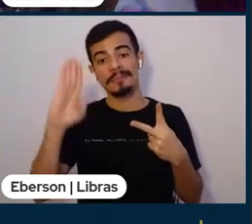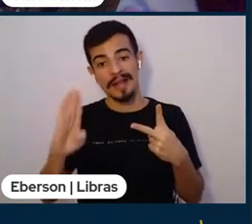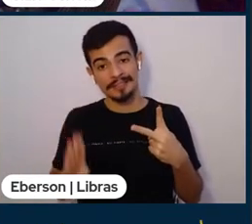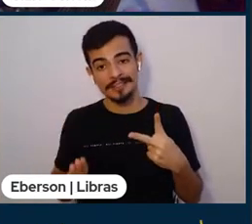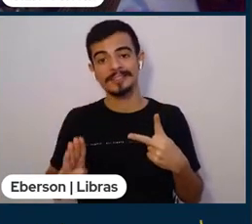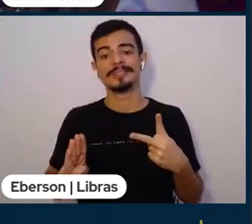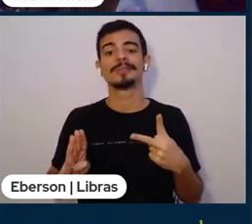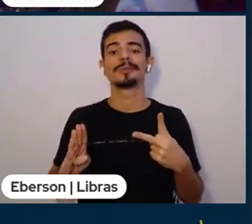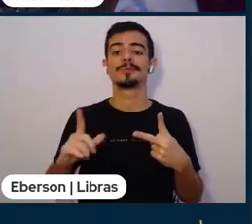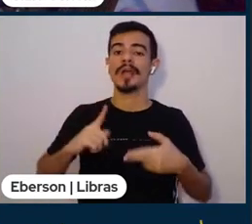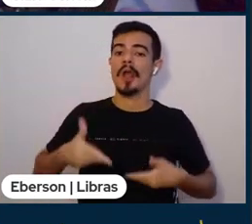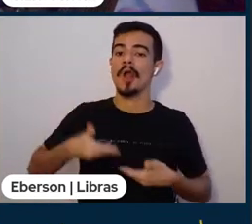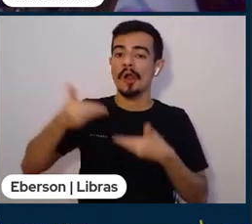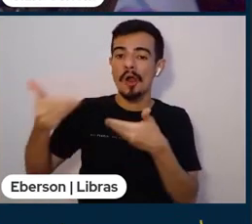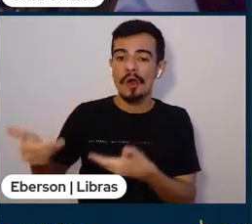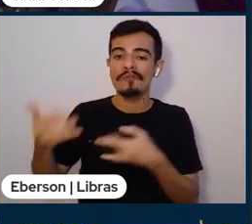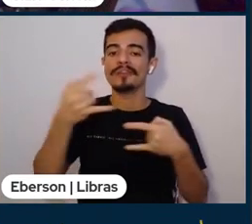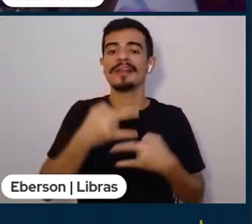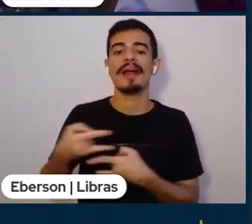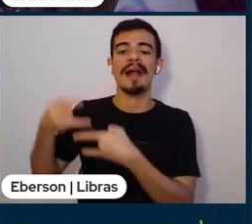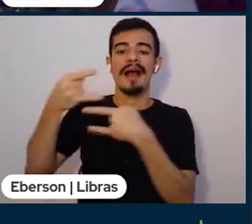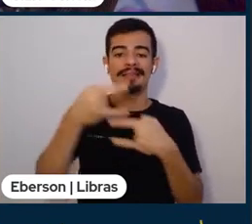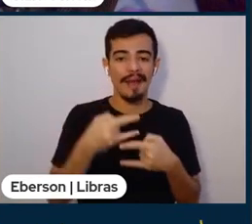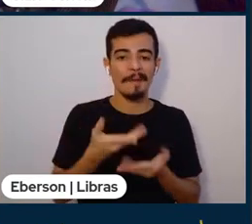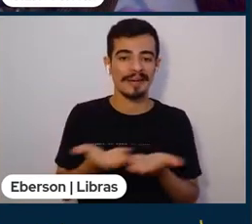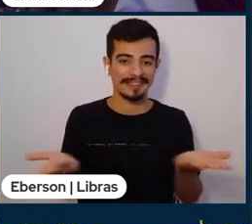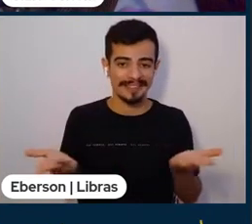disponibiliza esse canal para a gente.